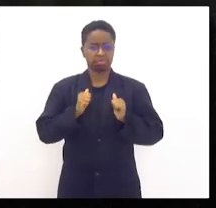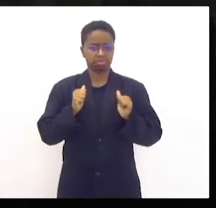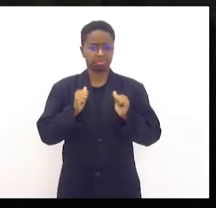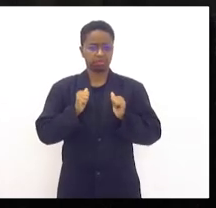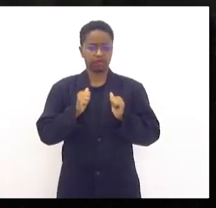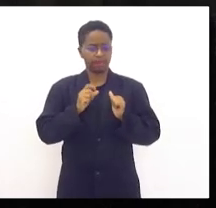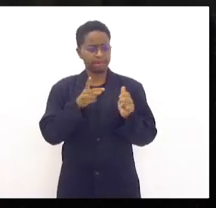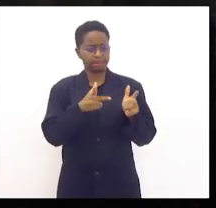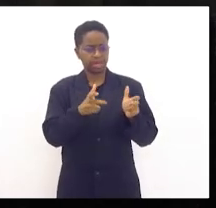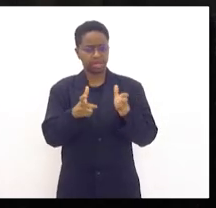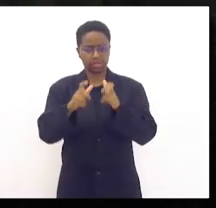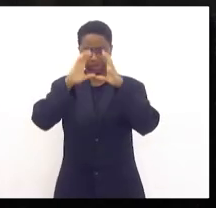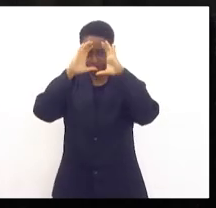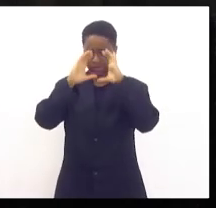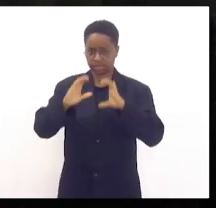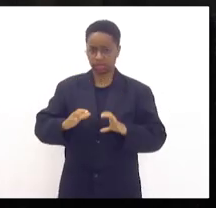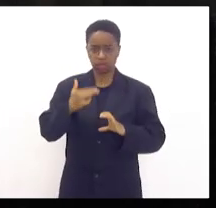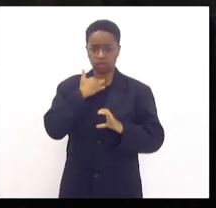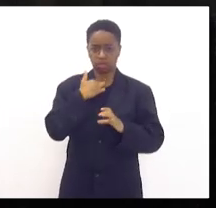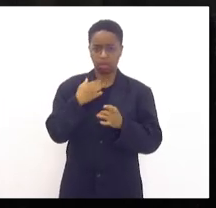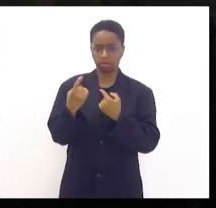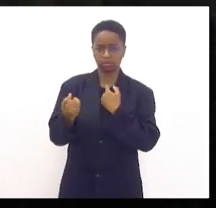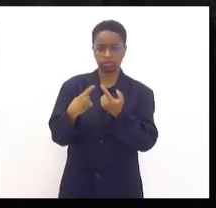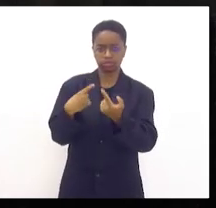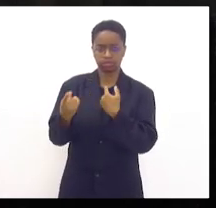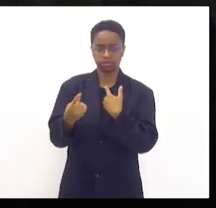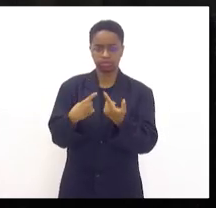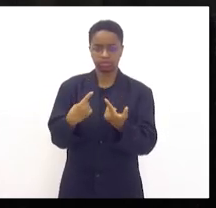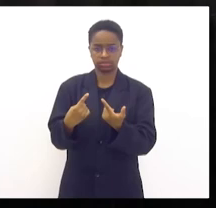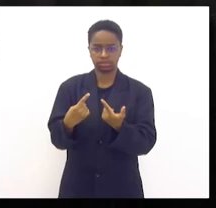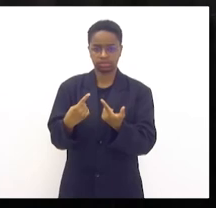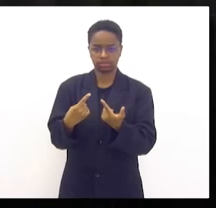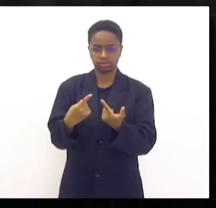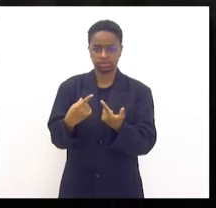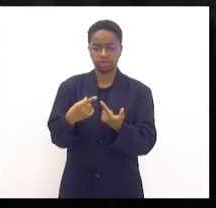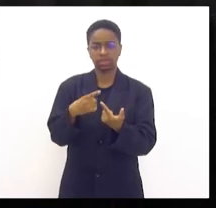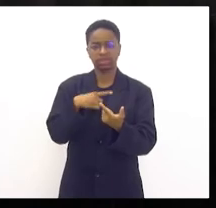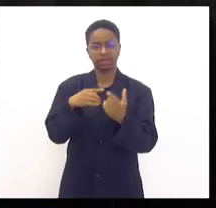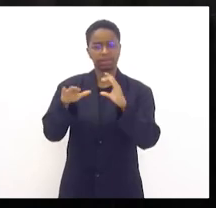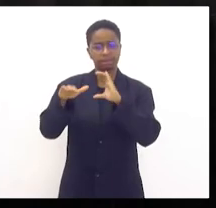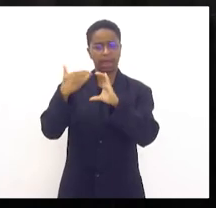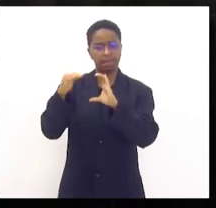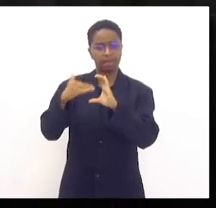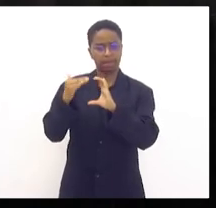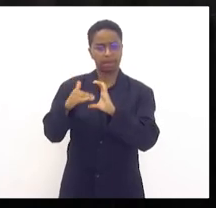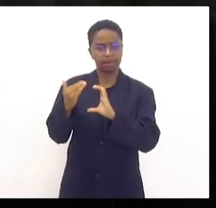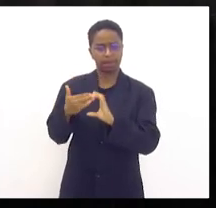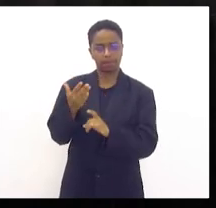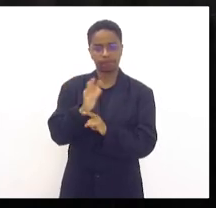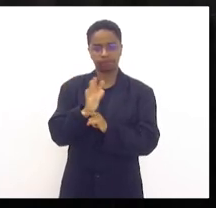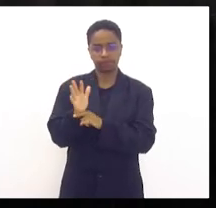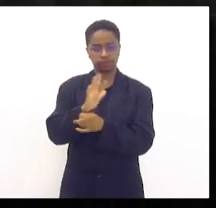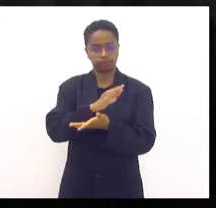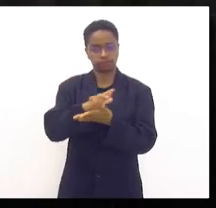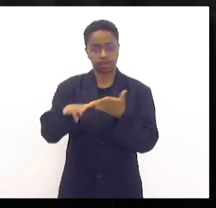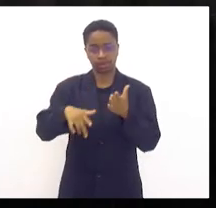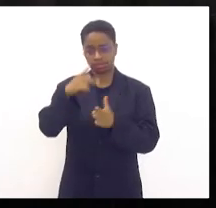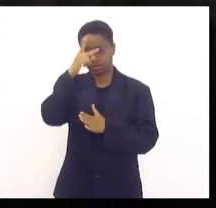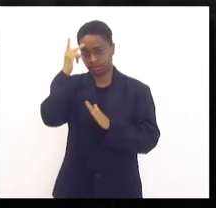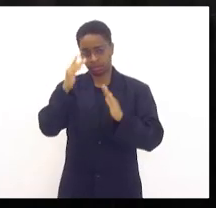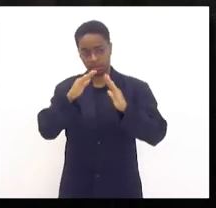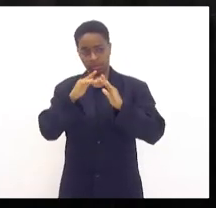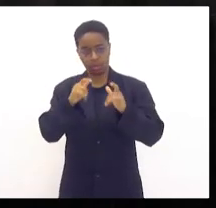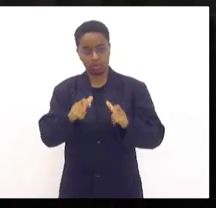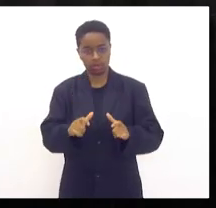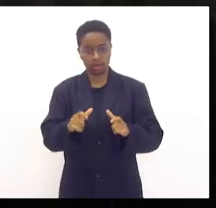cidadão impedindo o seu direito de ir e vir. Eu recebi diversos vídeos, presidente, de diversos moradores,